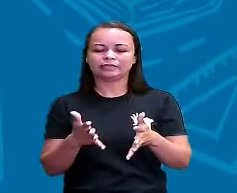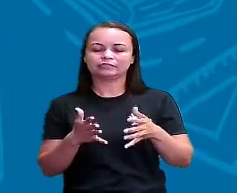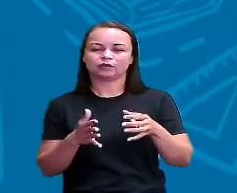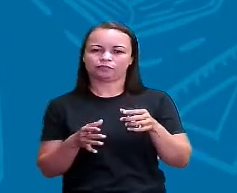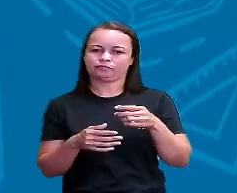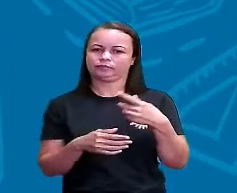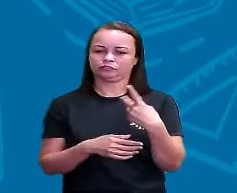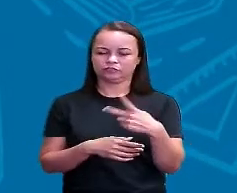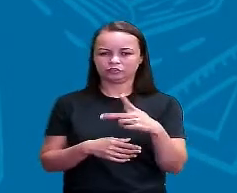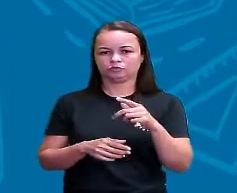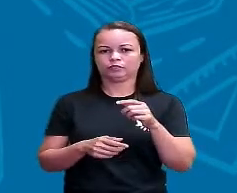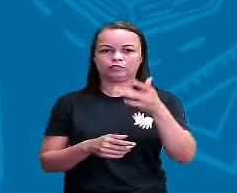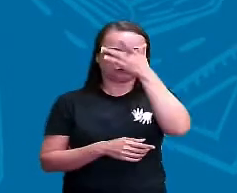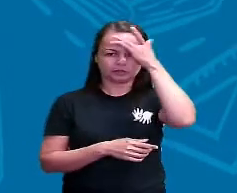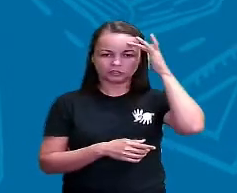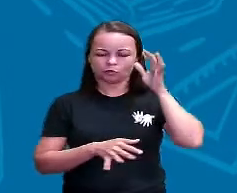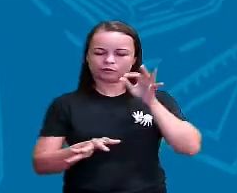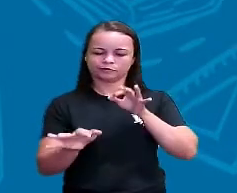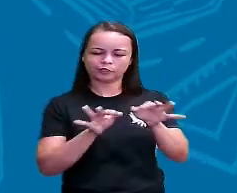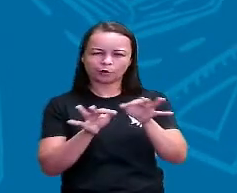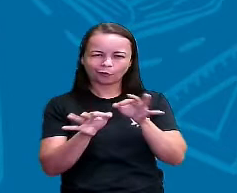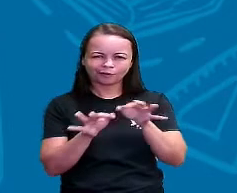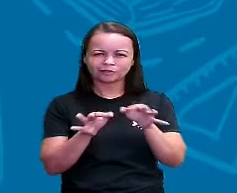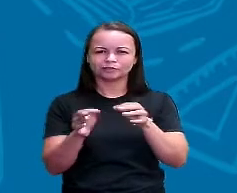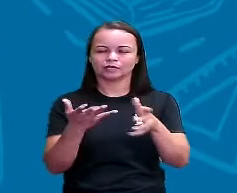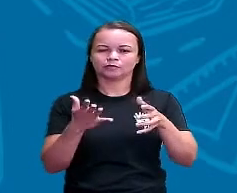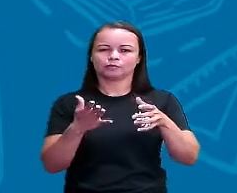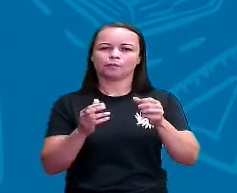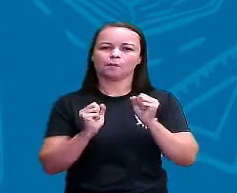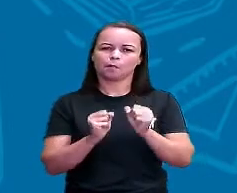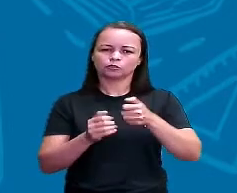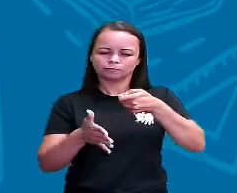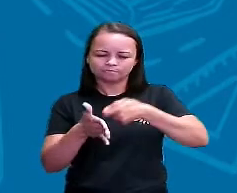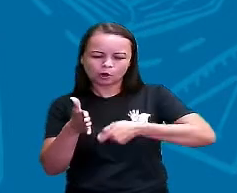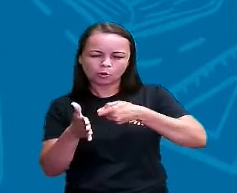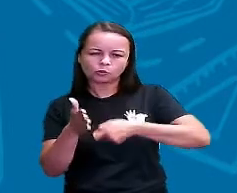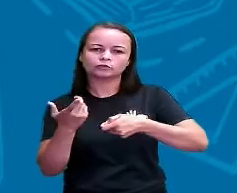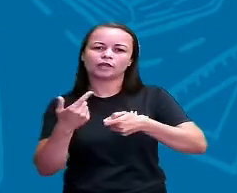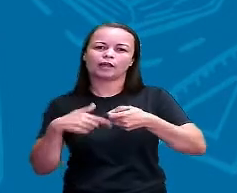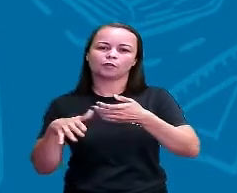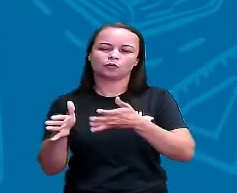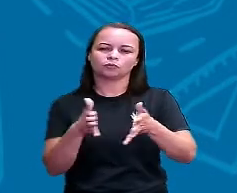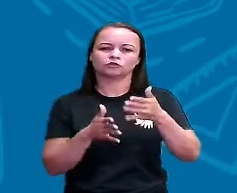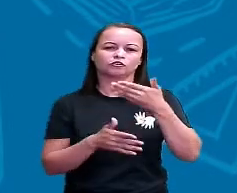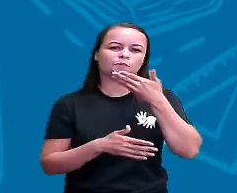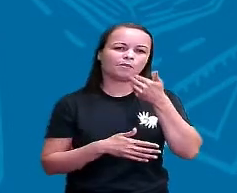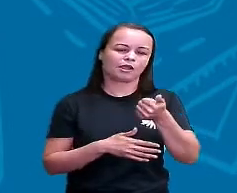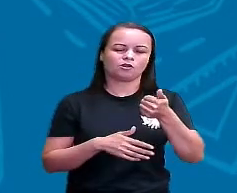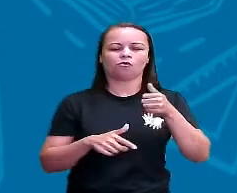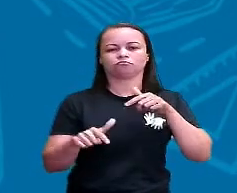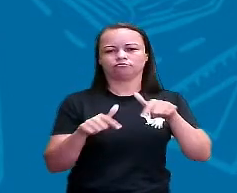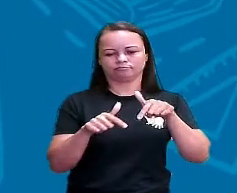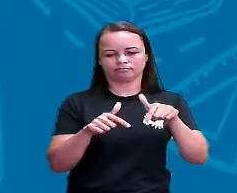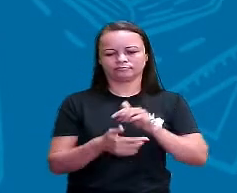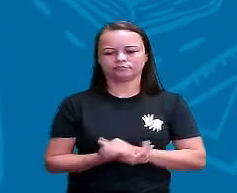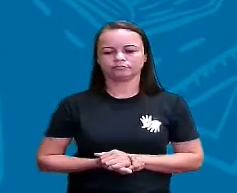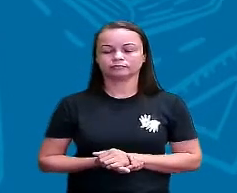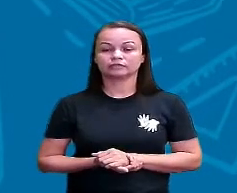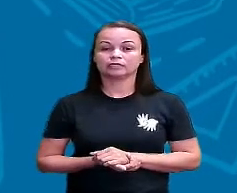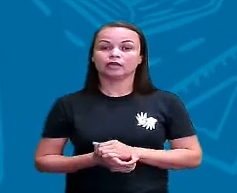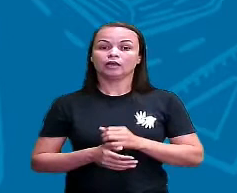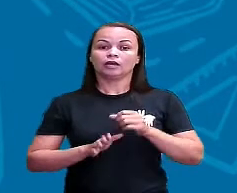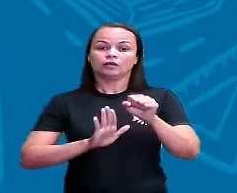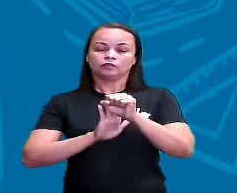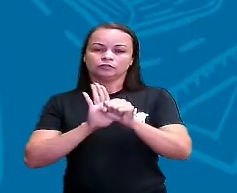se organizassem para poder lutar por condições melhores de trabalho, certo? Então, ó, durante o século XIX,